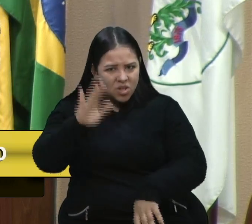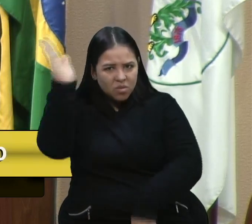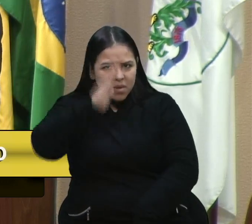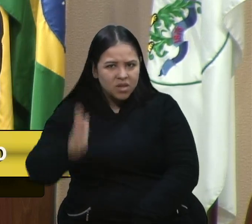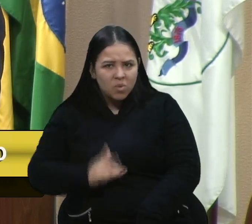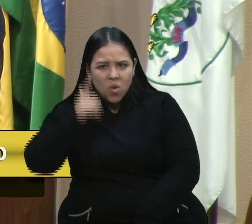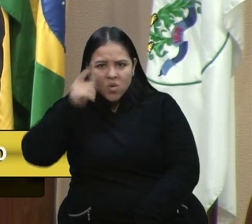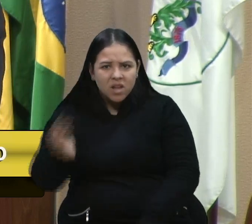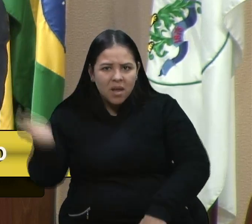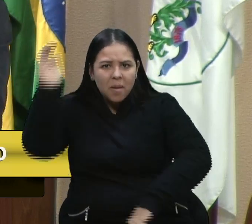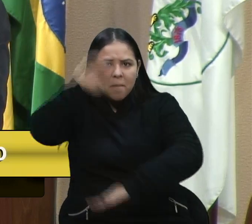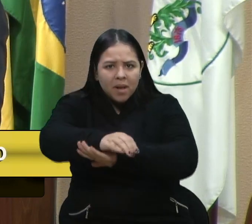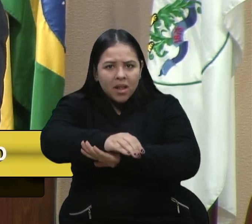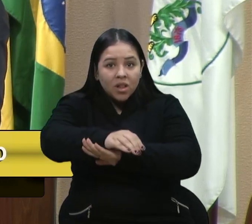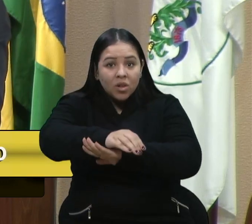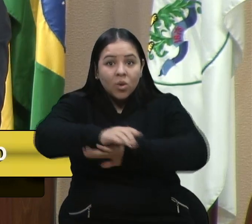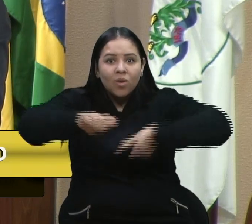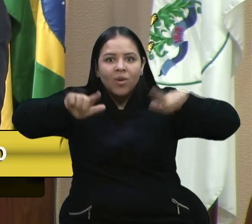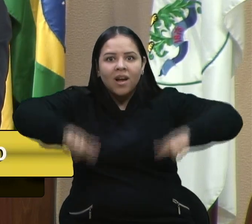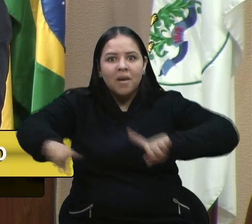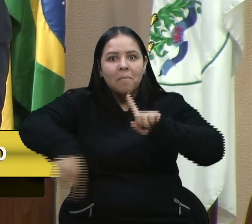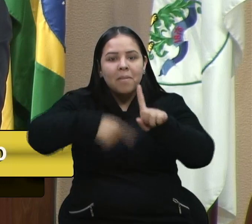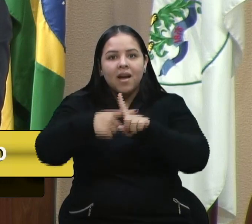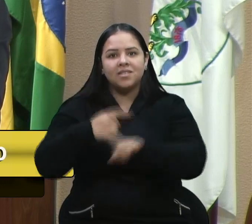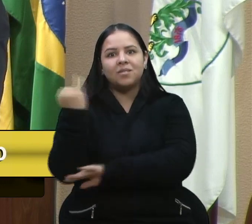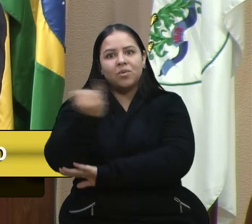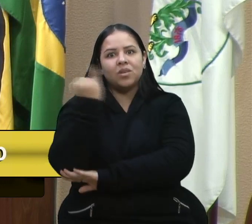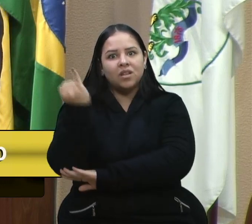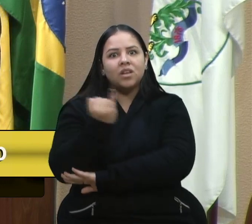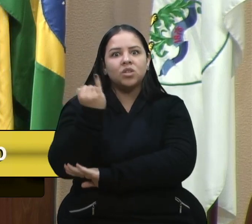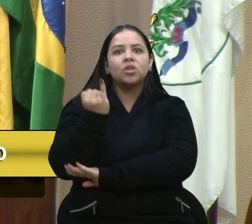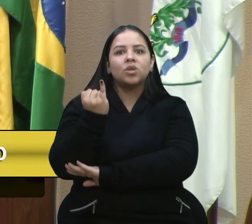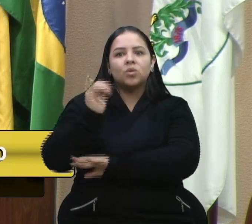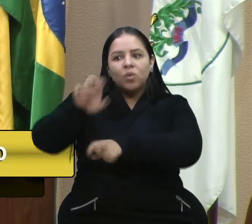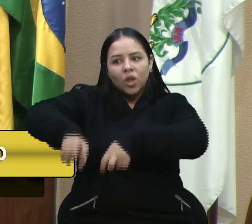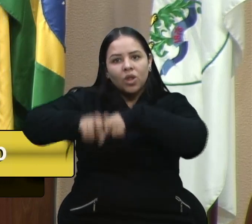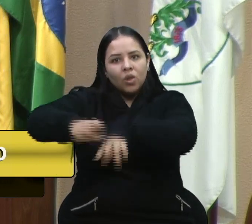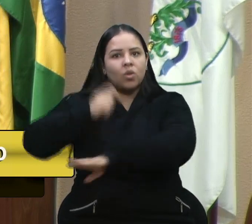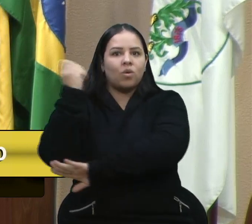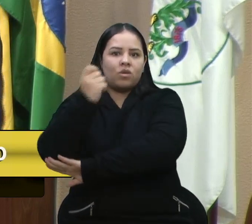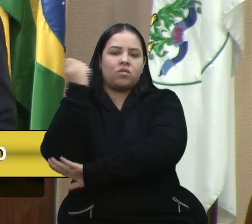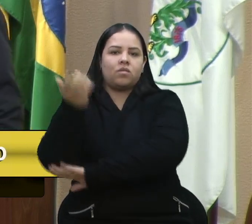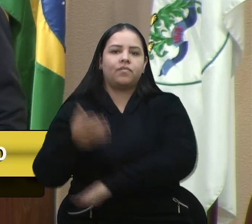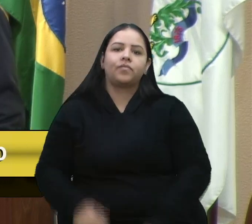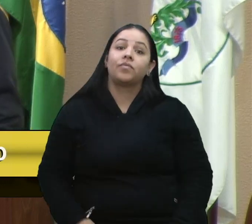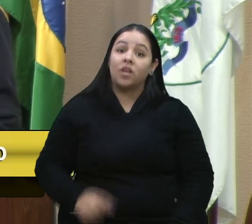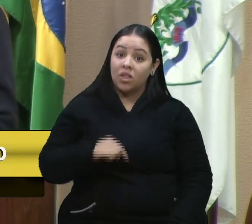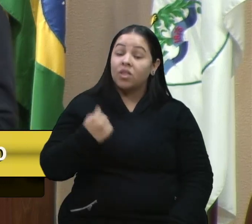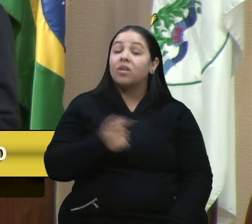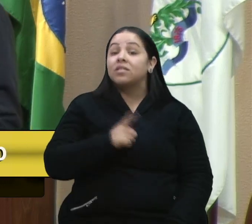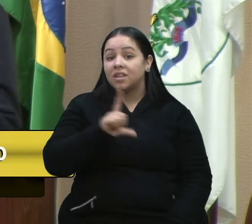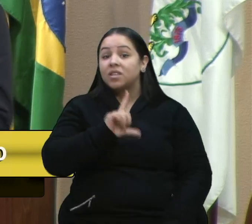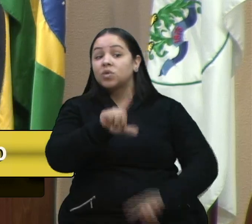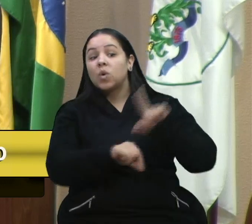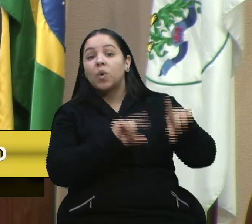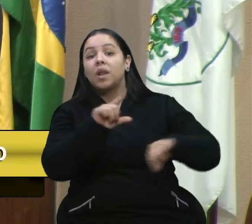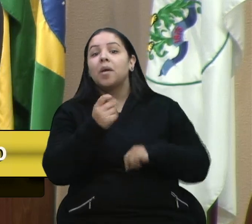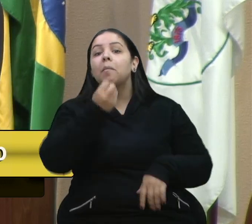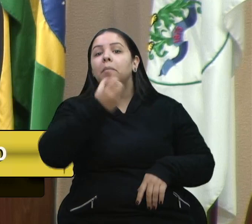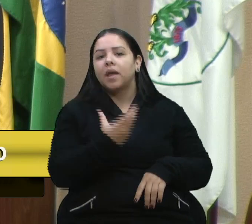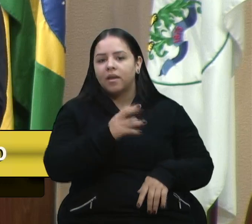região mais importante aqui do uma interior parte, gaúcho. vereador. Então, assim, a gente tem que escolher bem os nossos